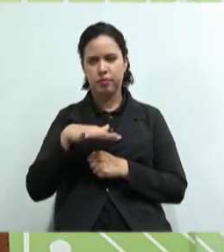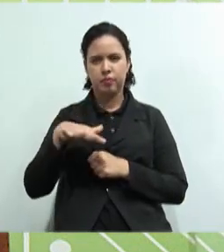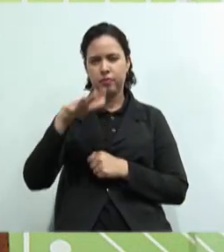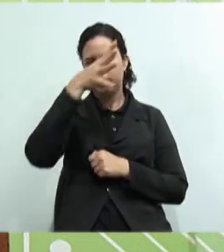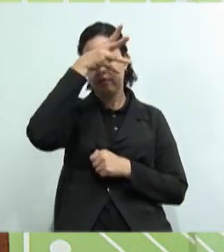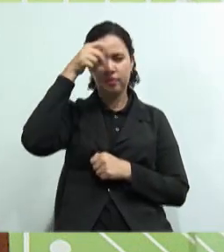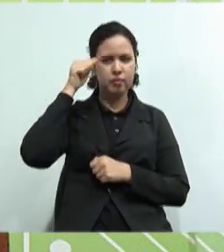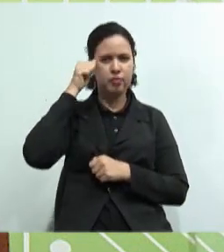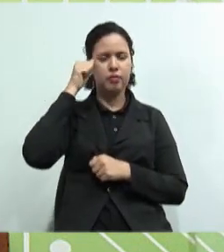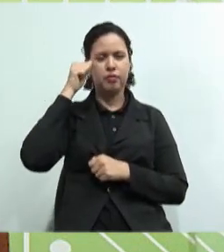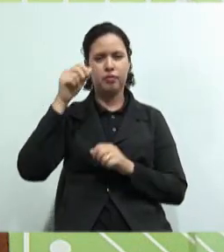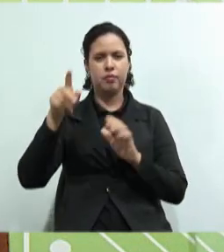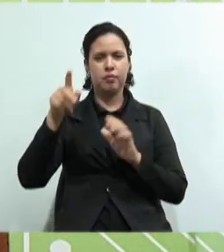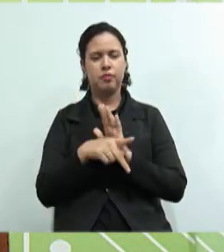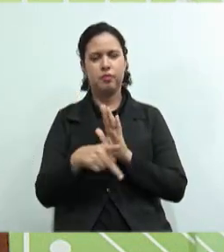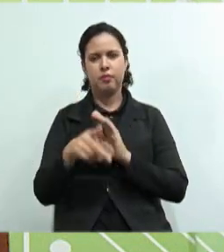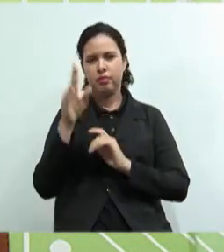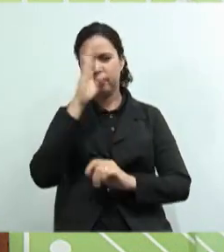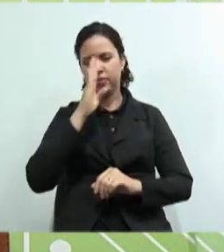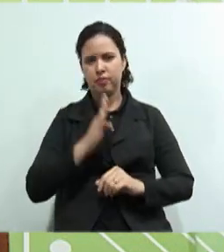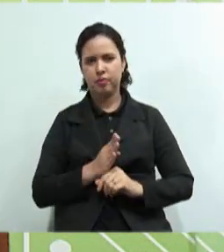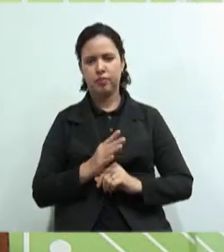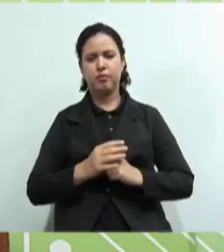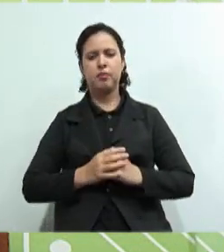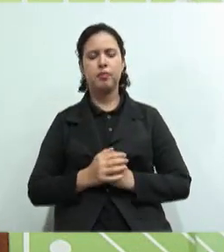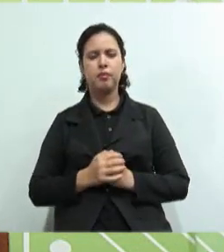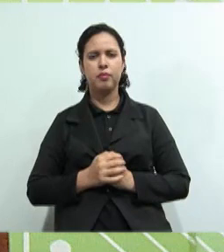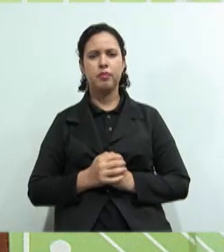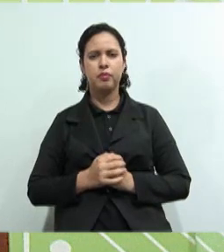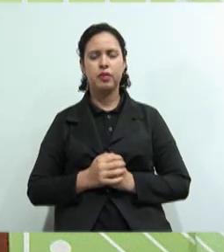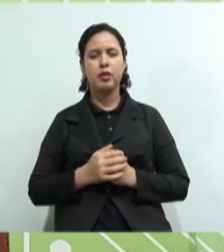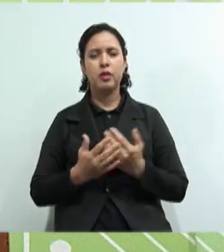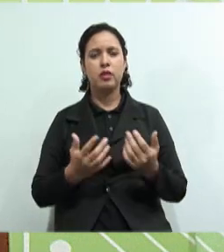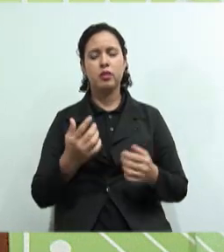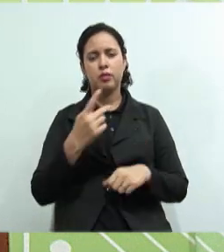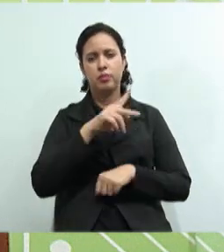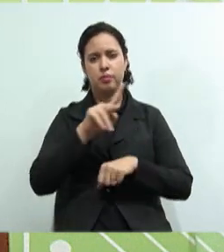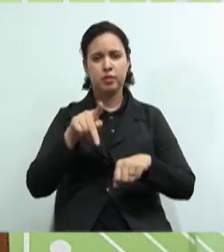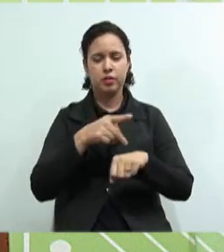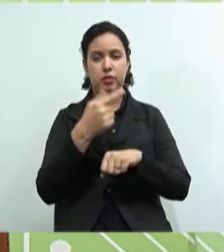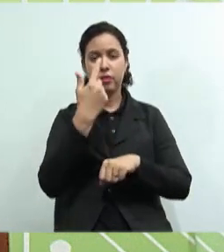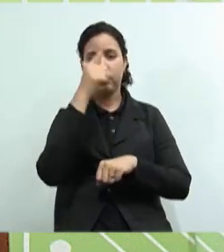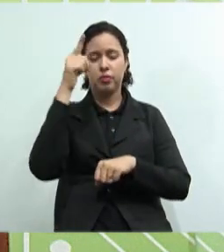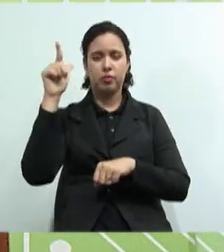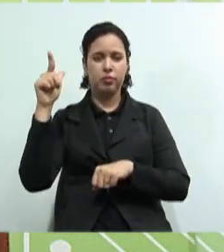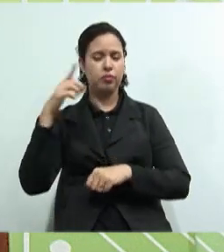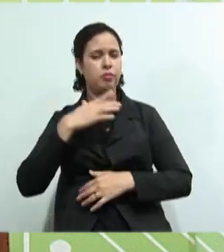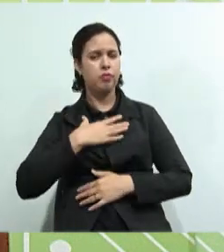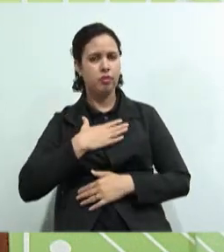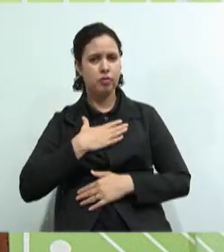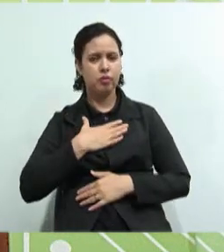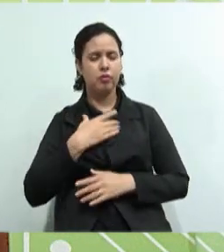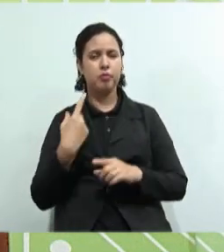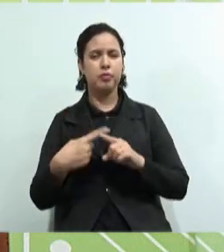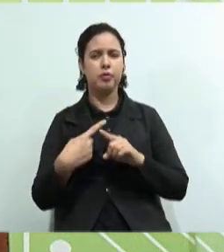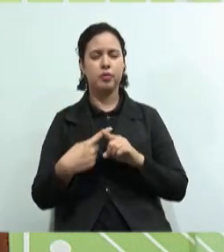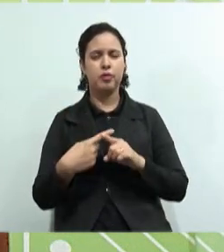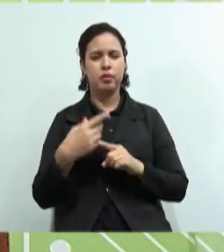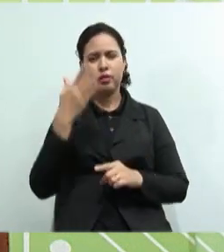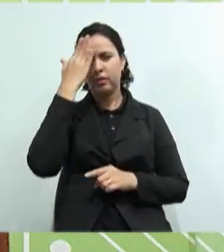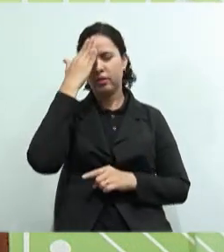muito grande na Europa, nos Estados Unidos, na Austrália, em vários lugares desenvolvidos que vão compreender